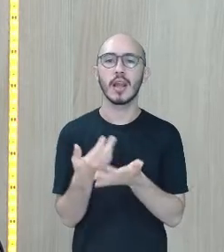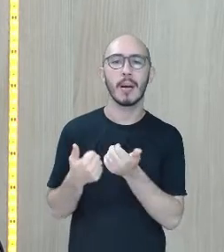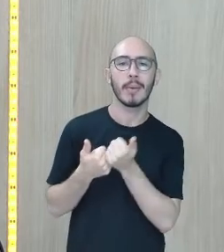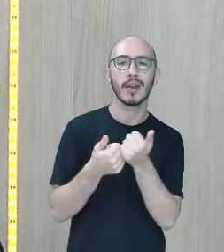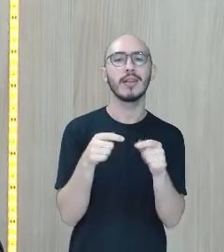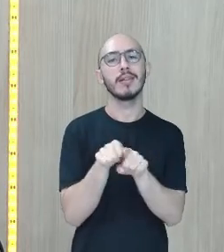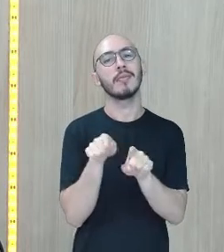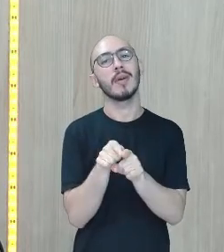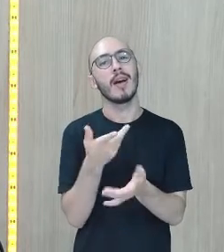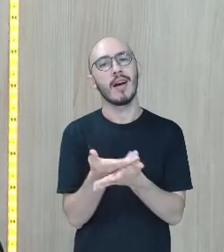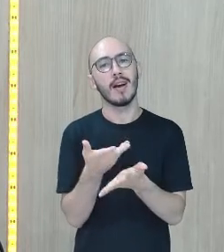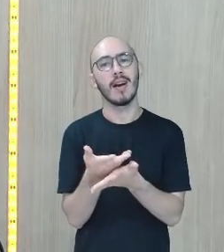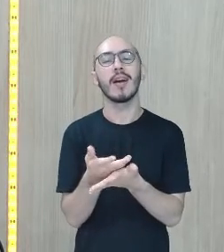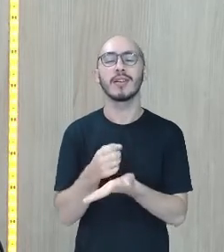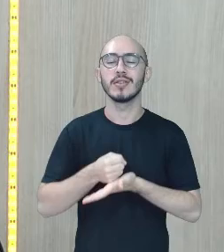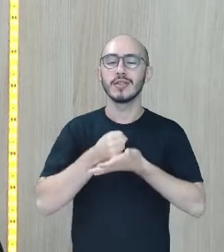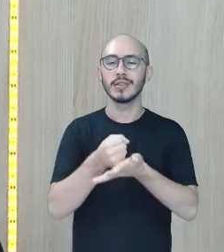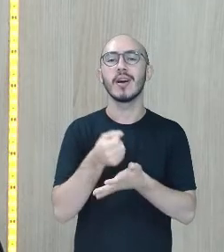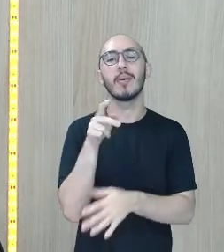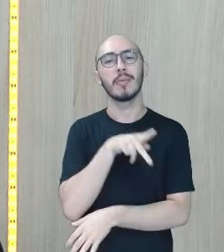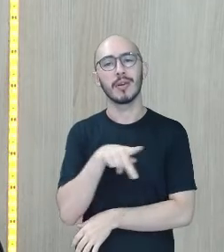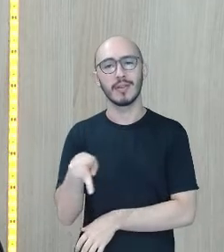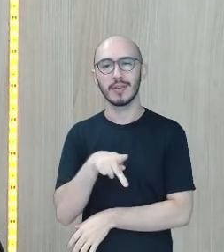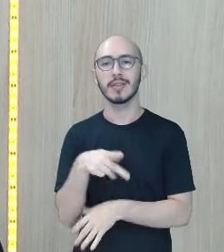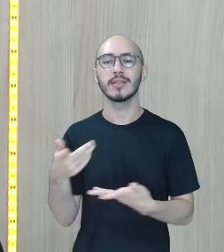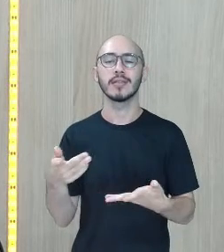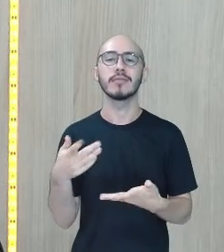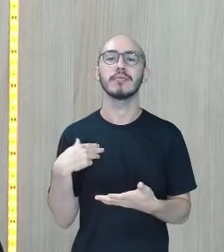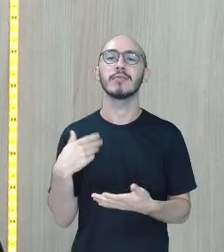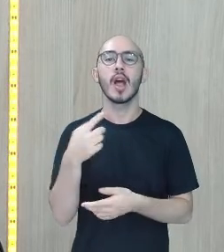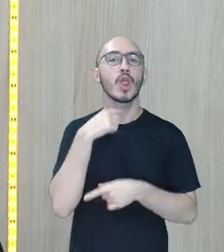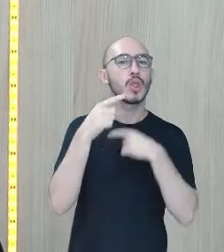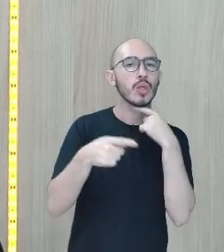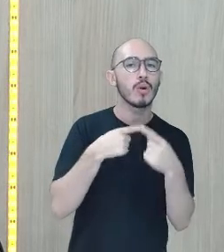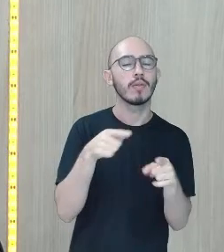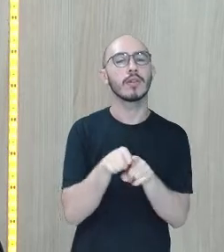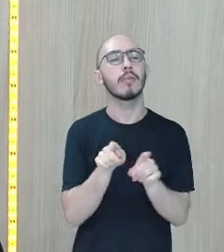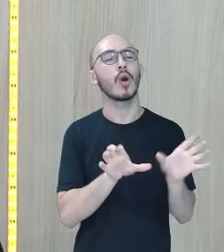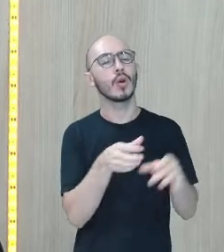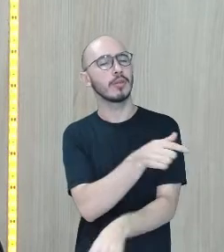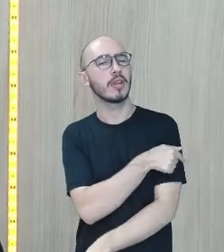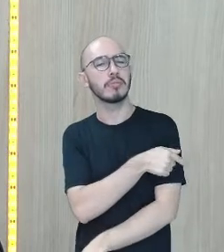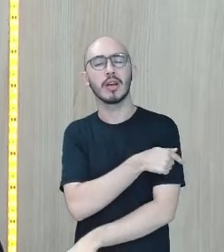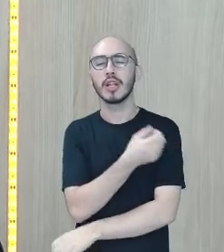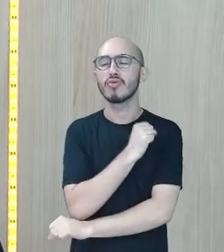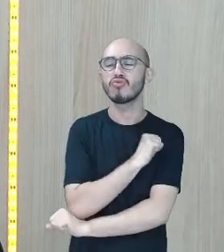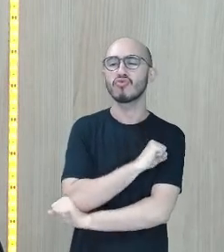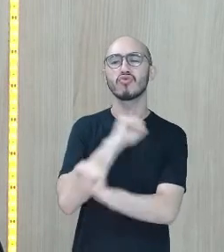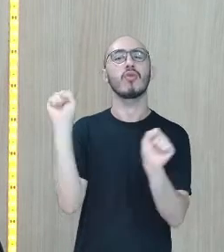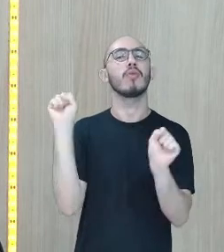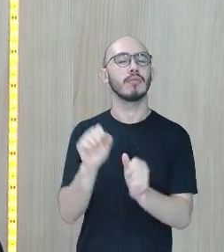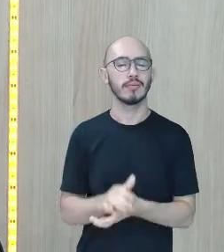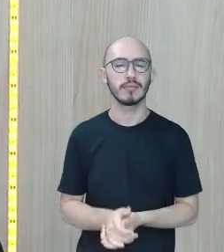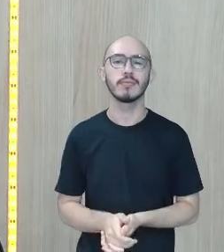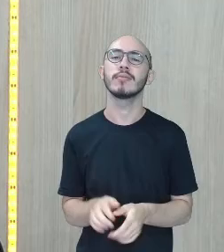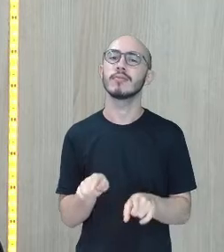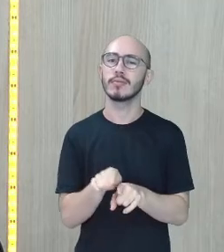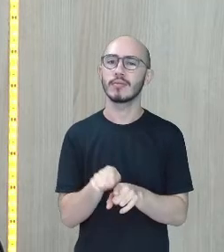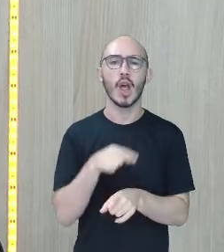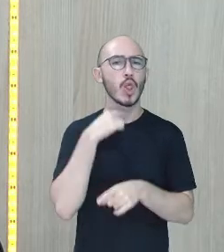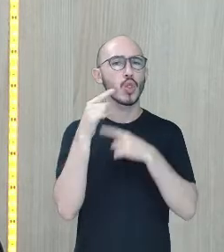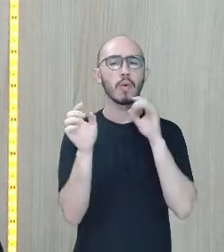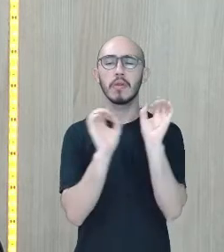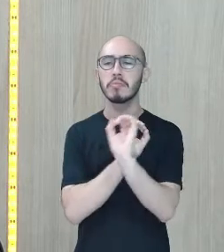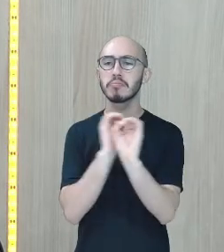contribuir e ajudar, auxiliar aqui o professor. Nas dúvidas de vocês. O 7º ano também é show de bola, não tivemos dúvidas